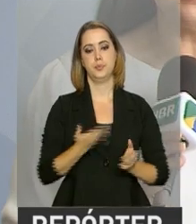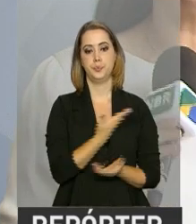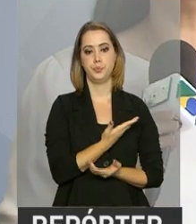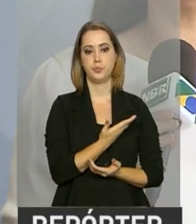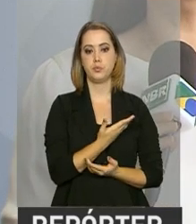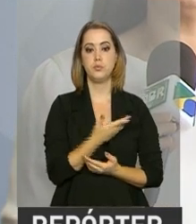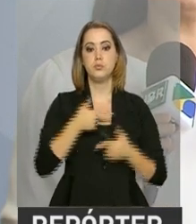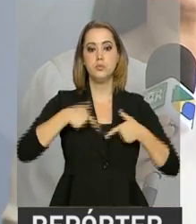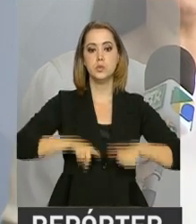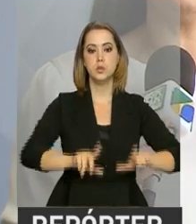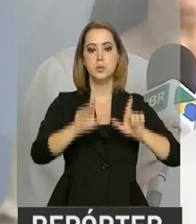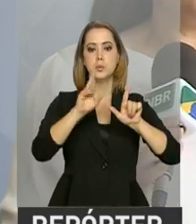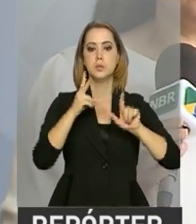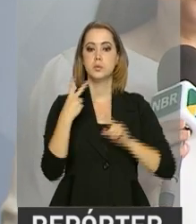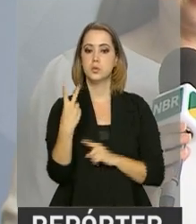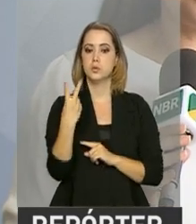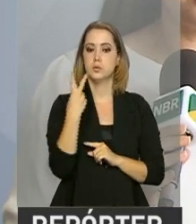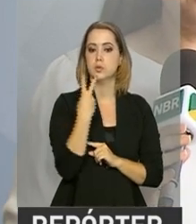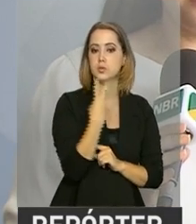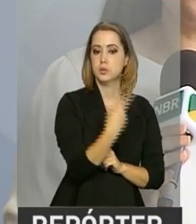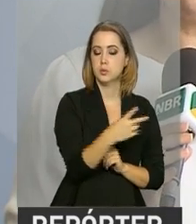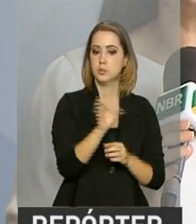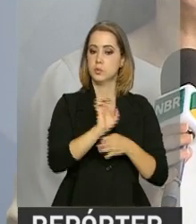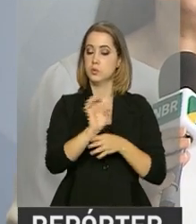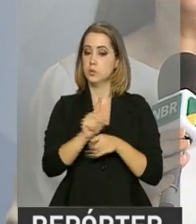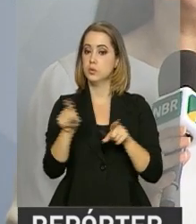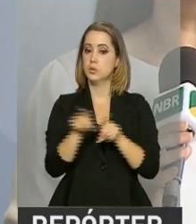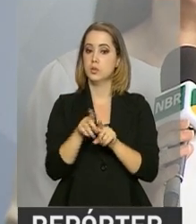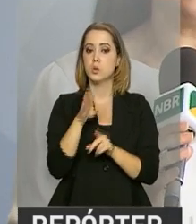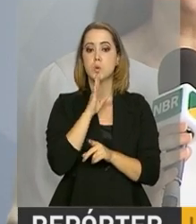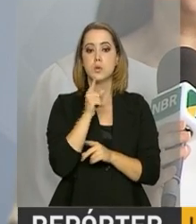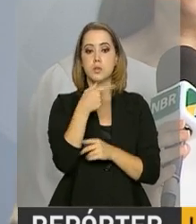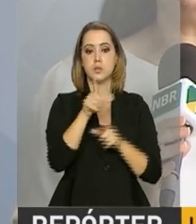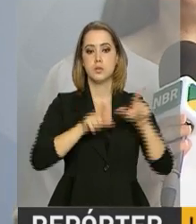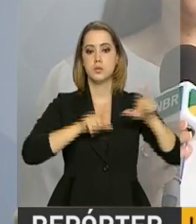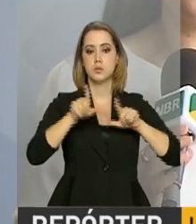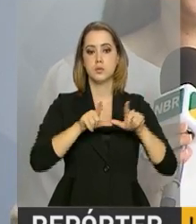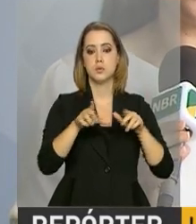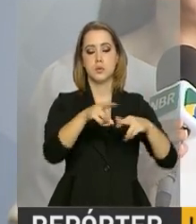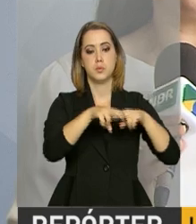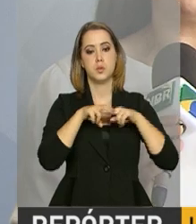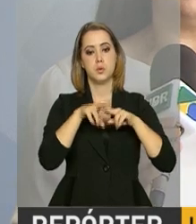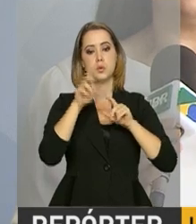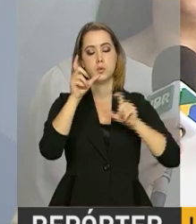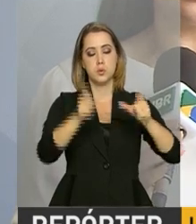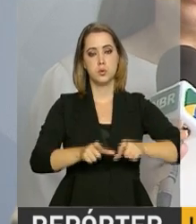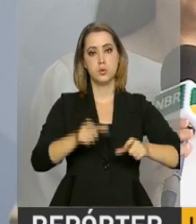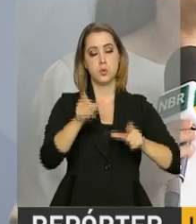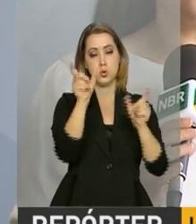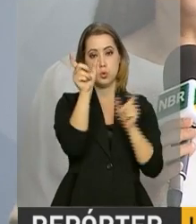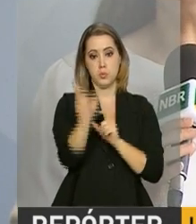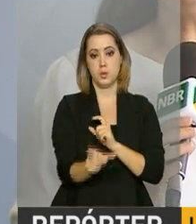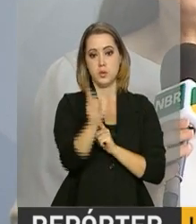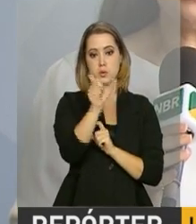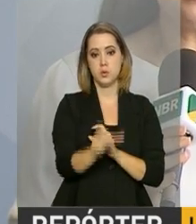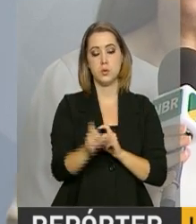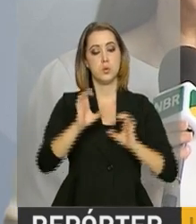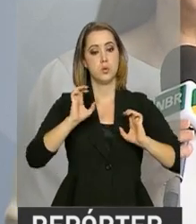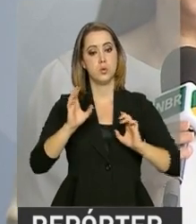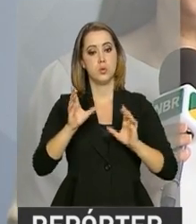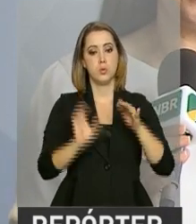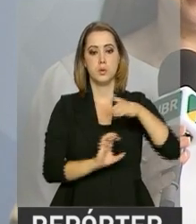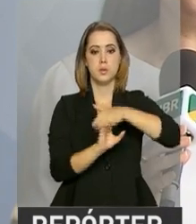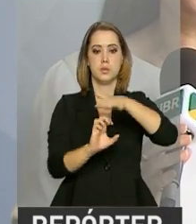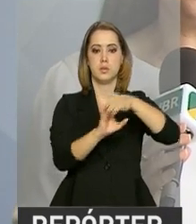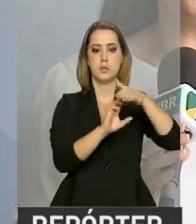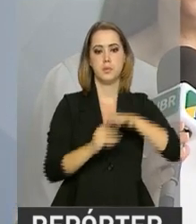sua segunda edição e reconhece o trabalho de pessoas e entidades na defesa dos Direitos Humanos é a maior condecoração